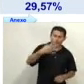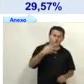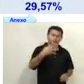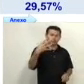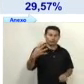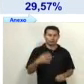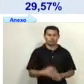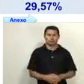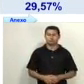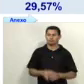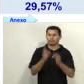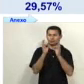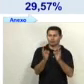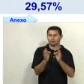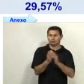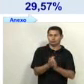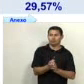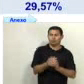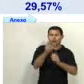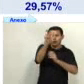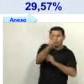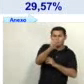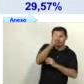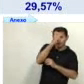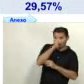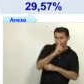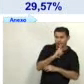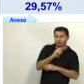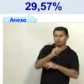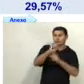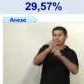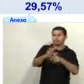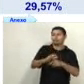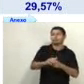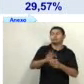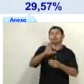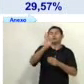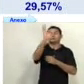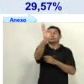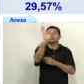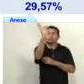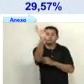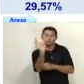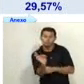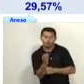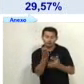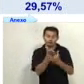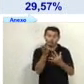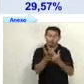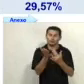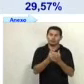39,44. Tá? Então, pessoal, se o exercício perguntasse qual a probabilidade das vendas estarem entre